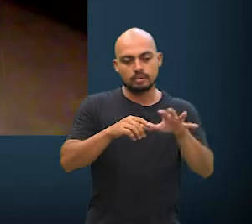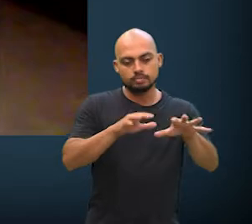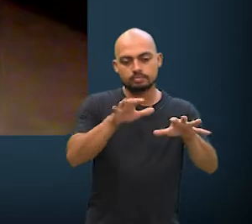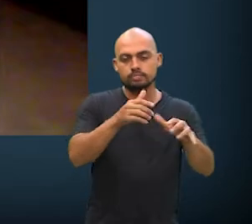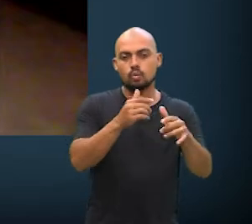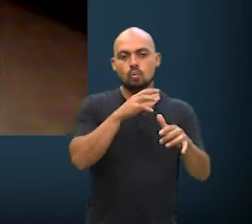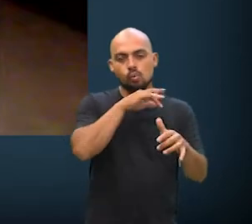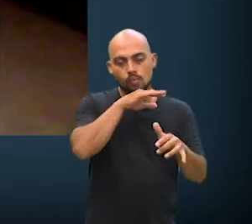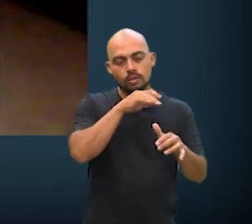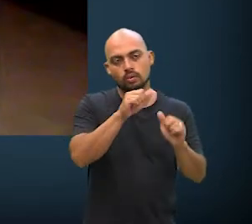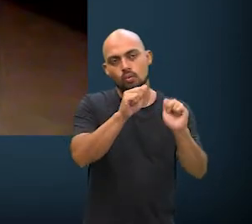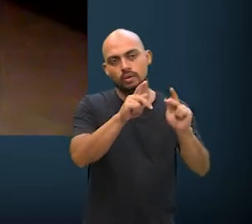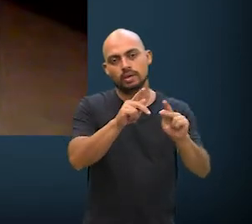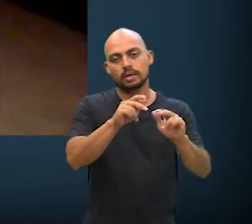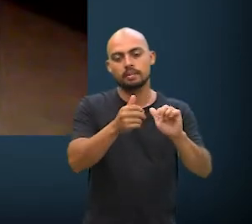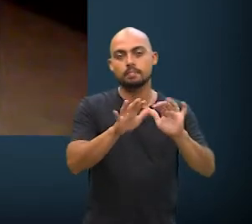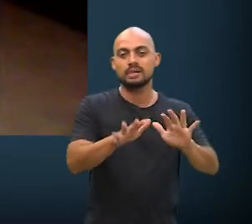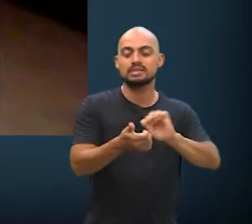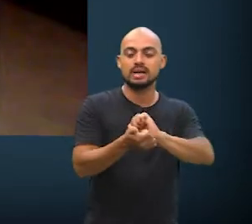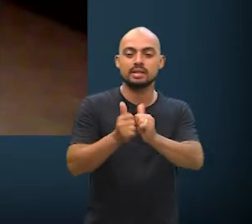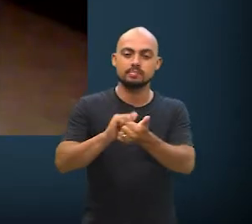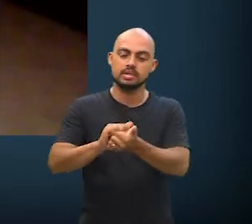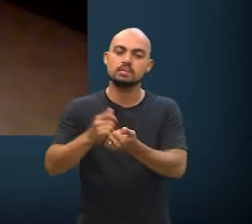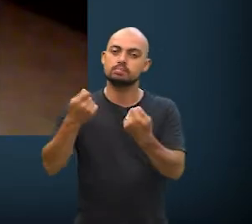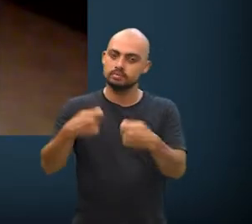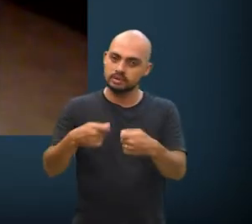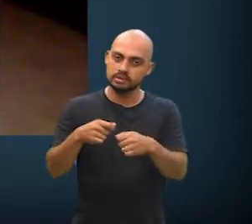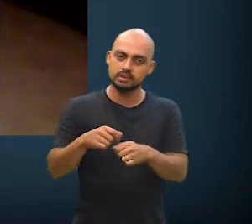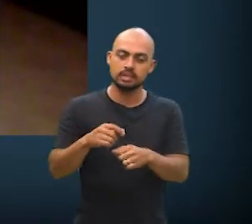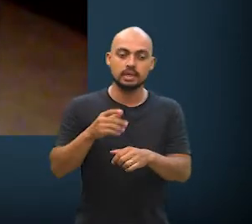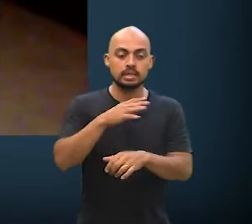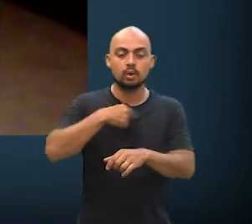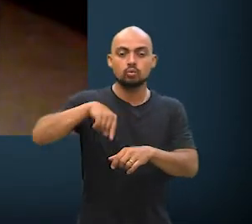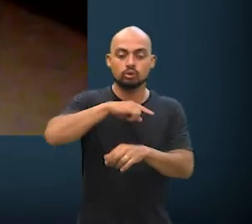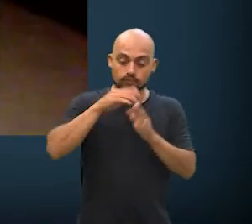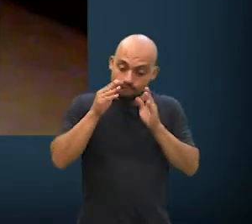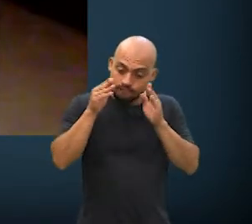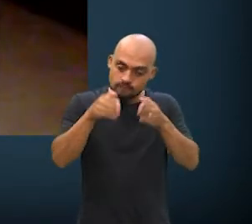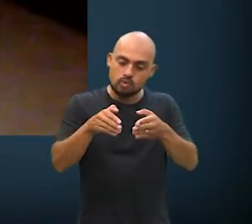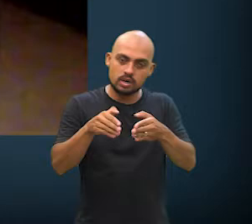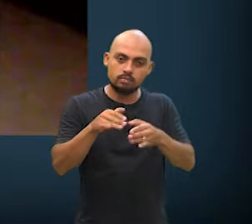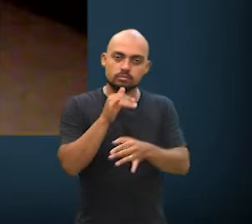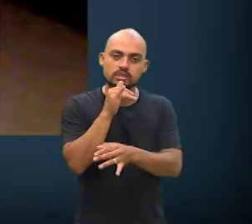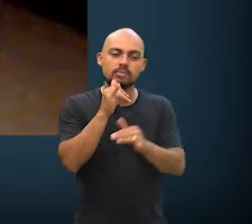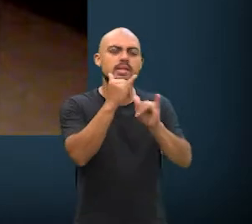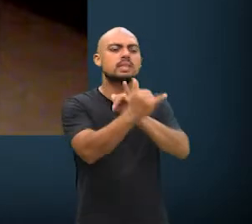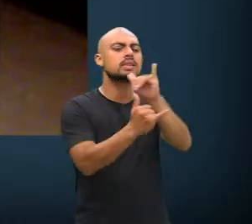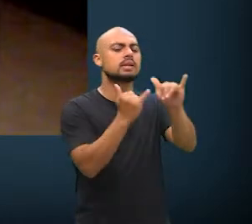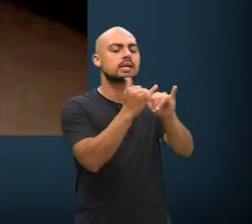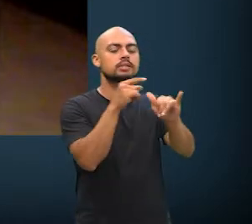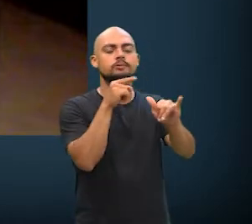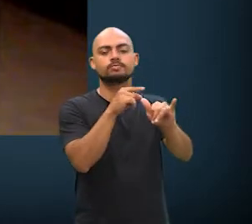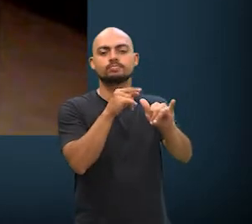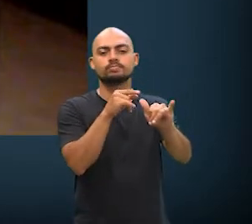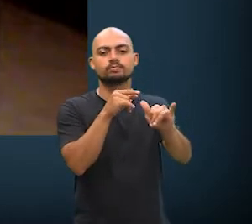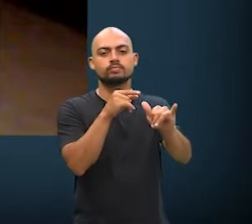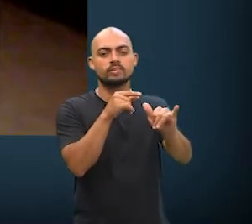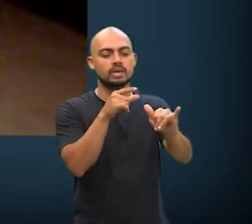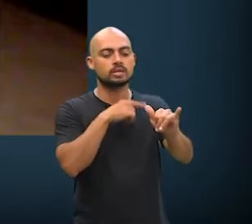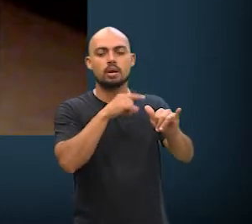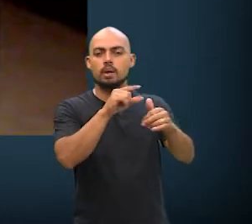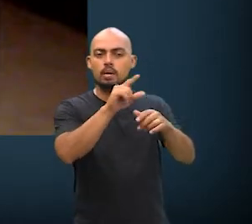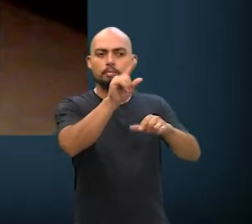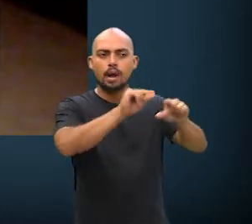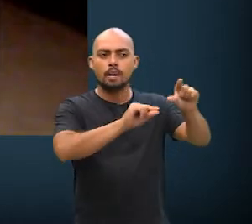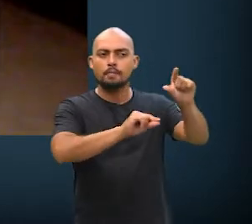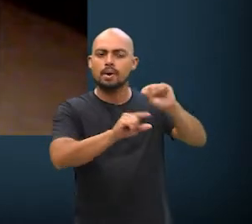Foi isso que a GoCap começou a trabalhar em cima. Vamos então trabalhar o seguinte, como a internet, ela tem uma escolha muito